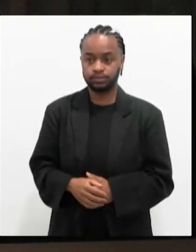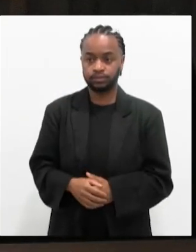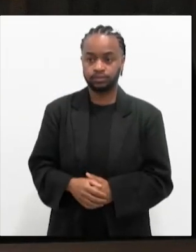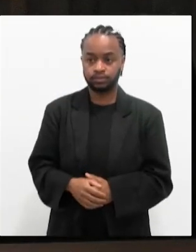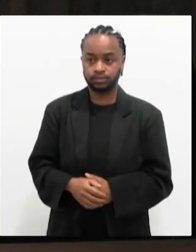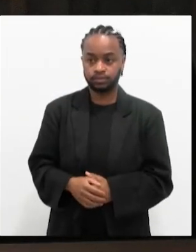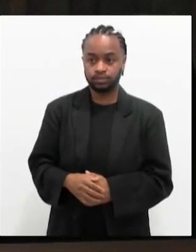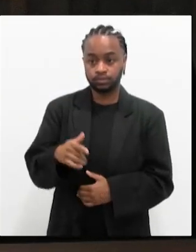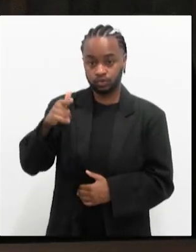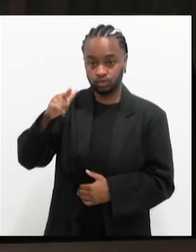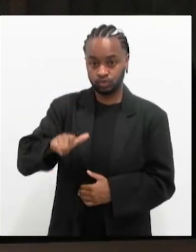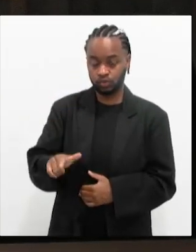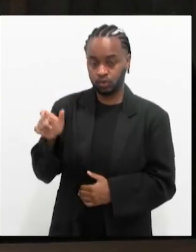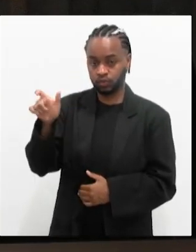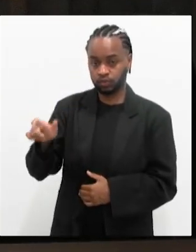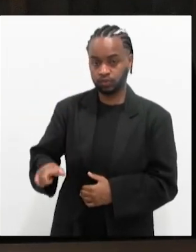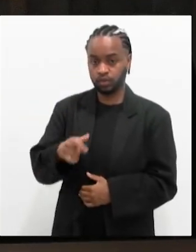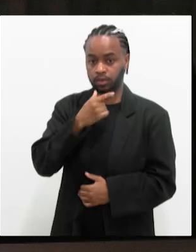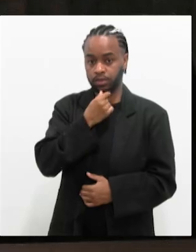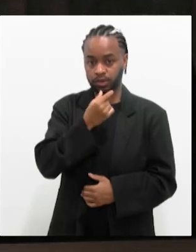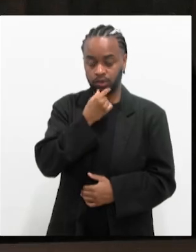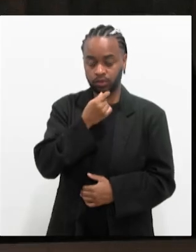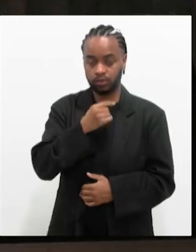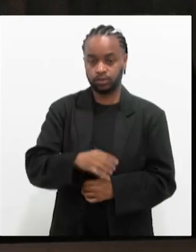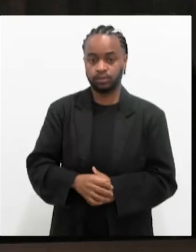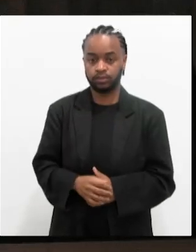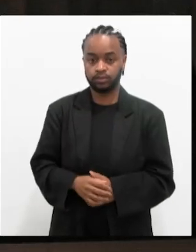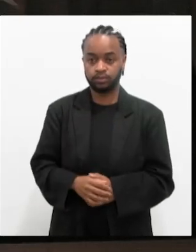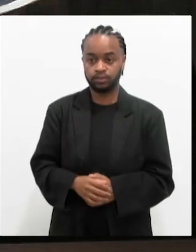Novamente ele, senhor presidente.